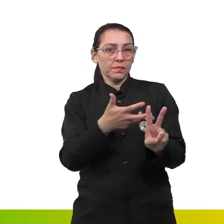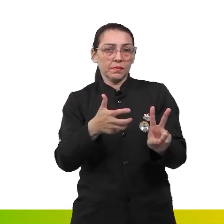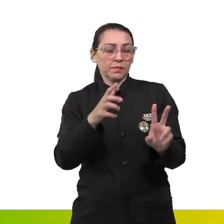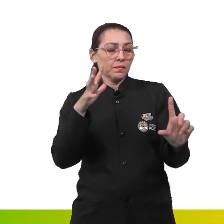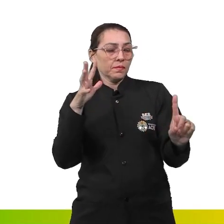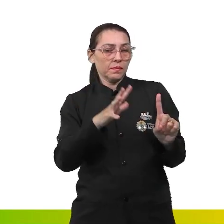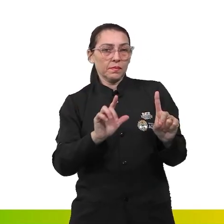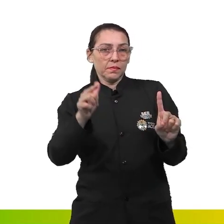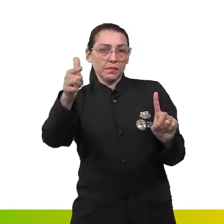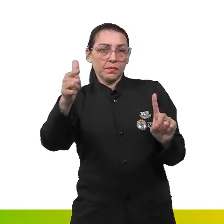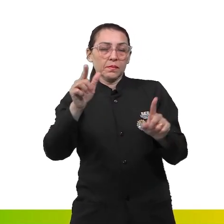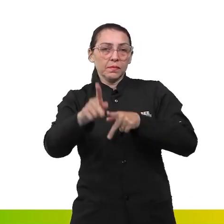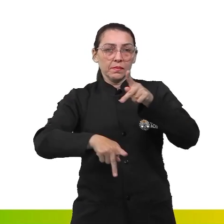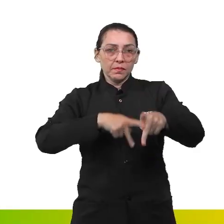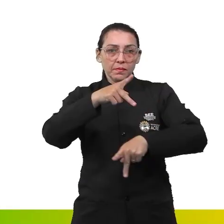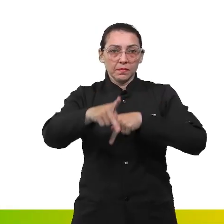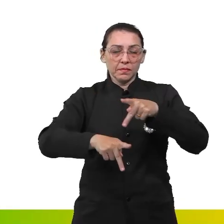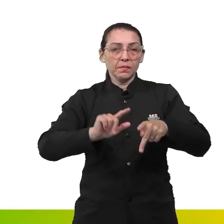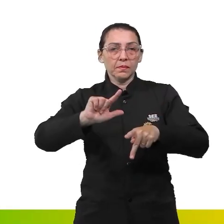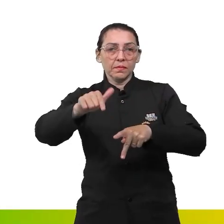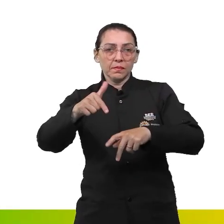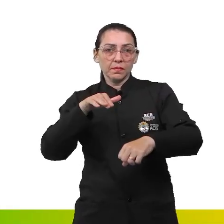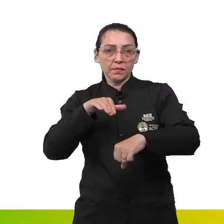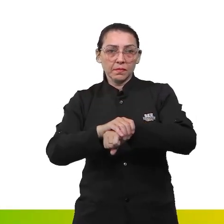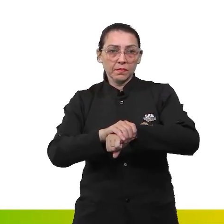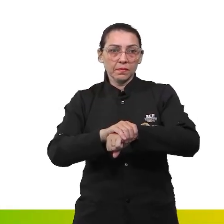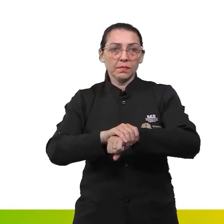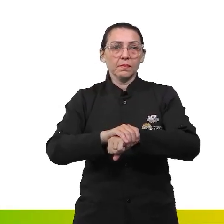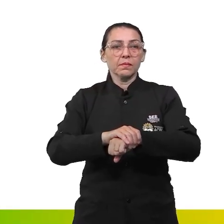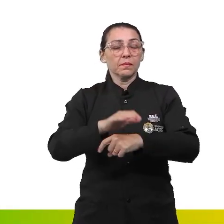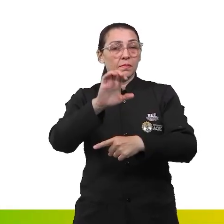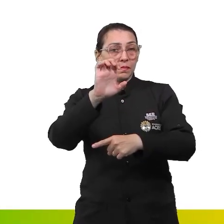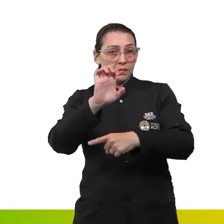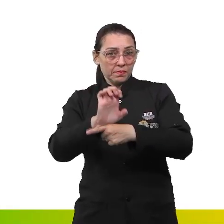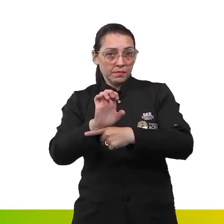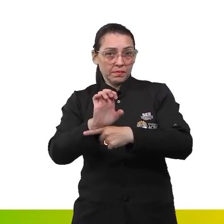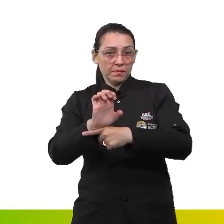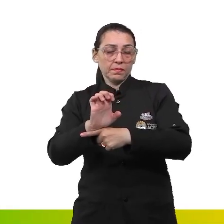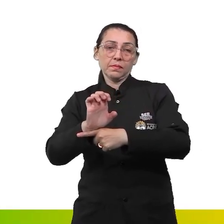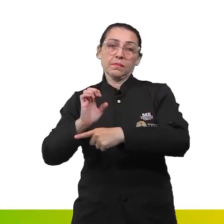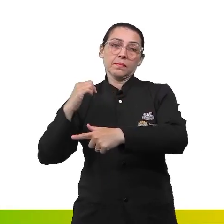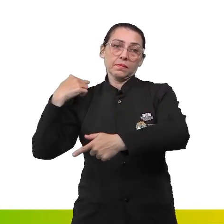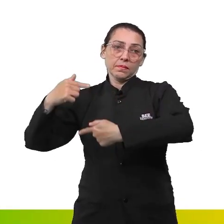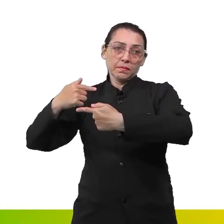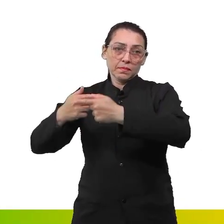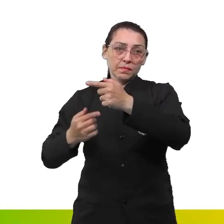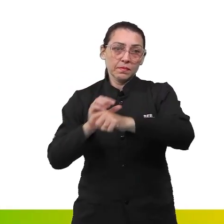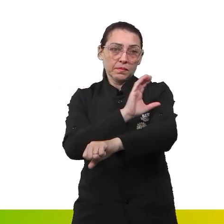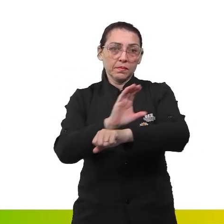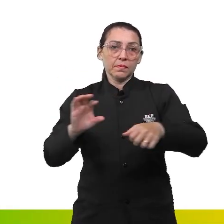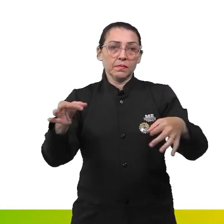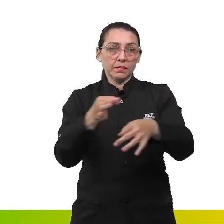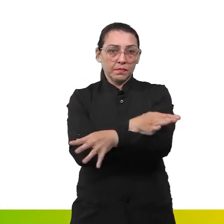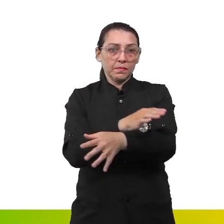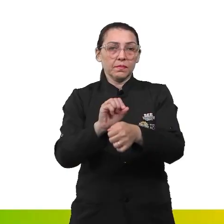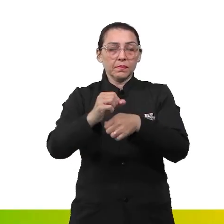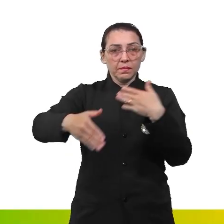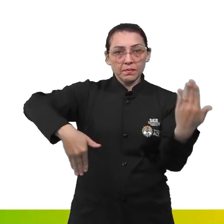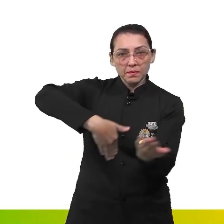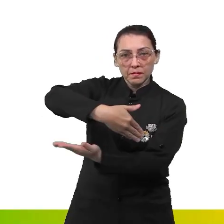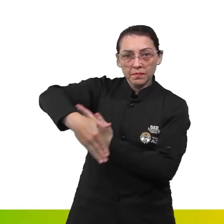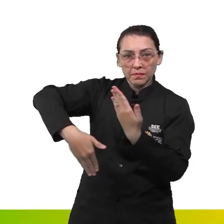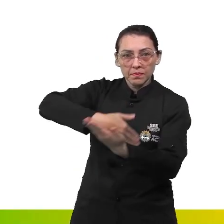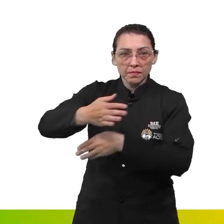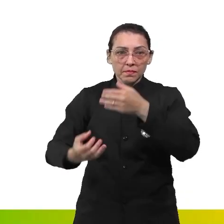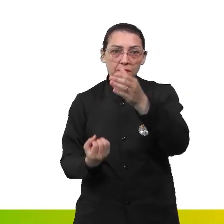externa significativa após a colonização. Ou letra E. Herança cultural formada pela interação